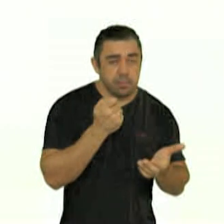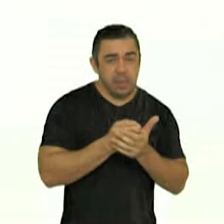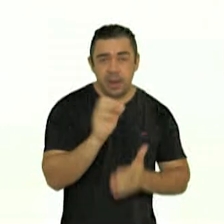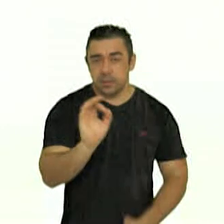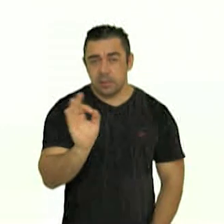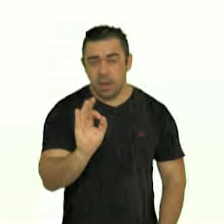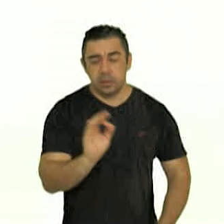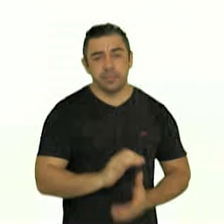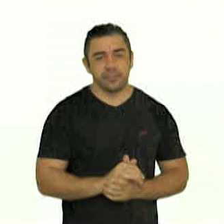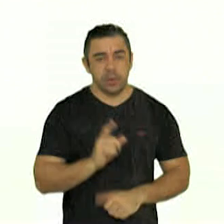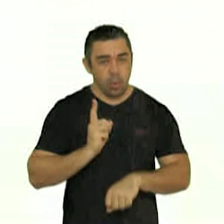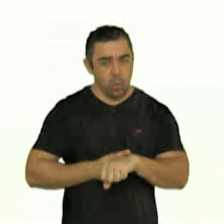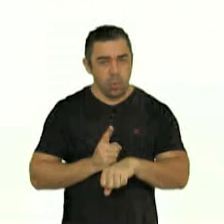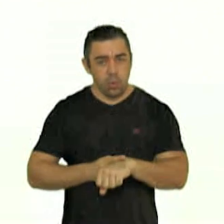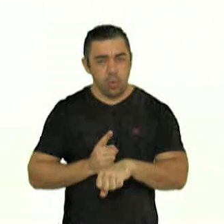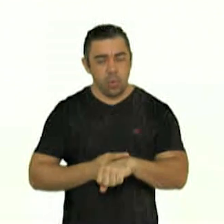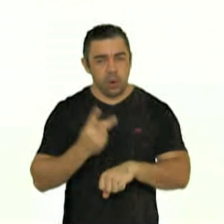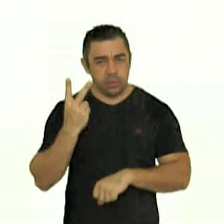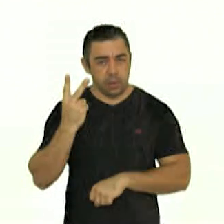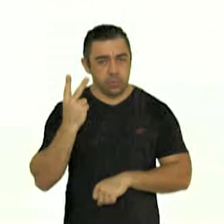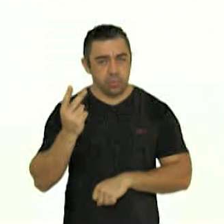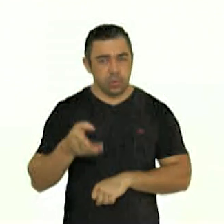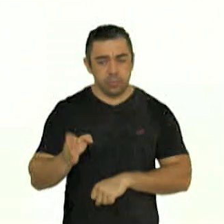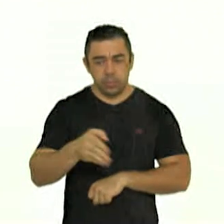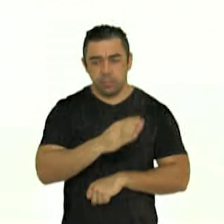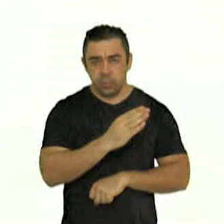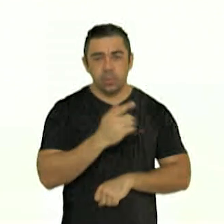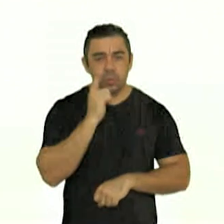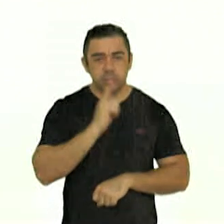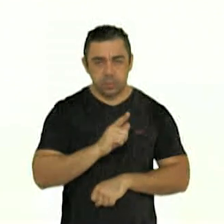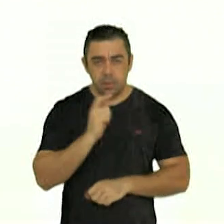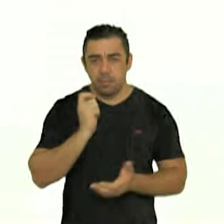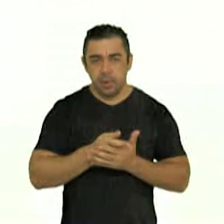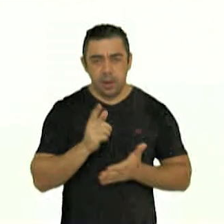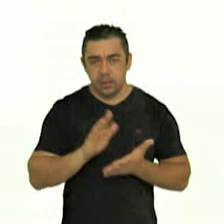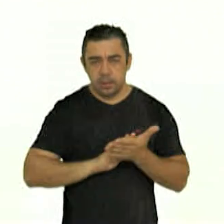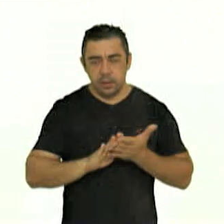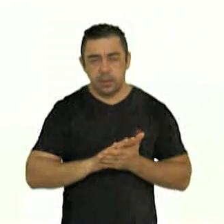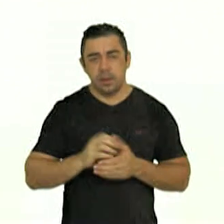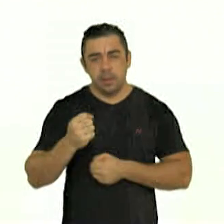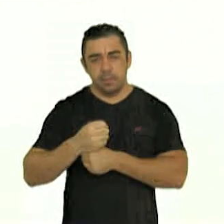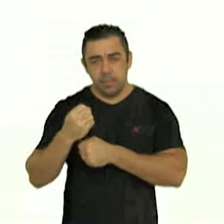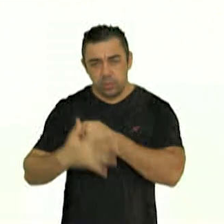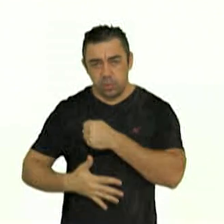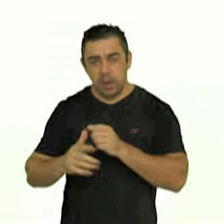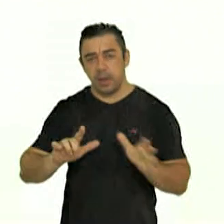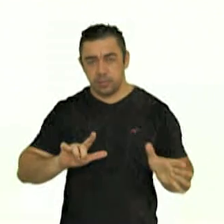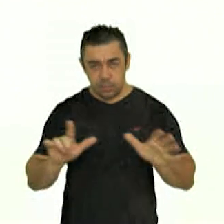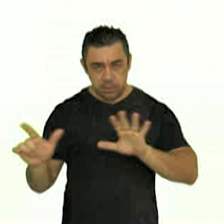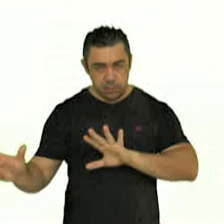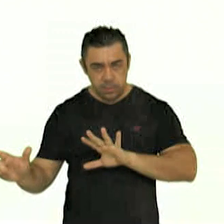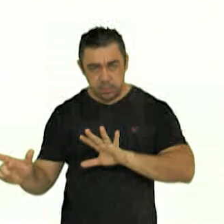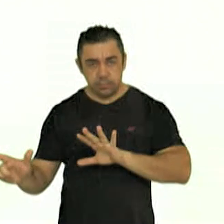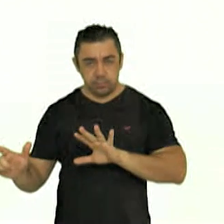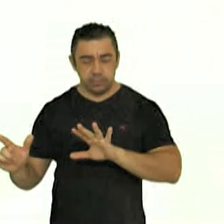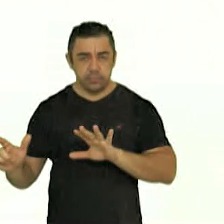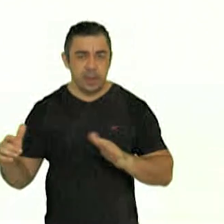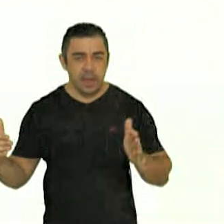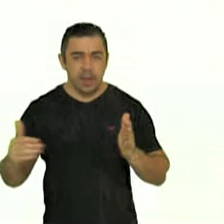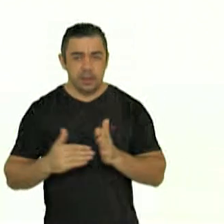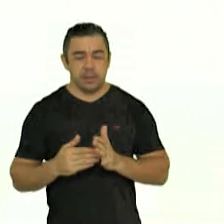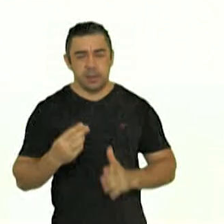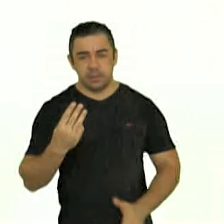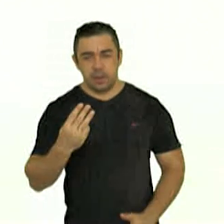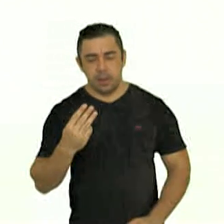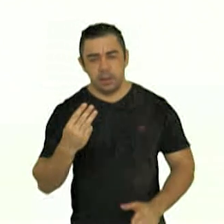circula em um determinado horário, são 2 linhas lá que eles conseguiram isso, de madrugada durante a semana, né, funciona até as 3h30